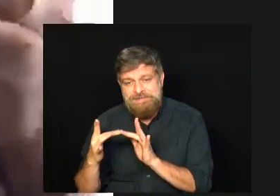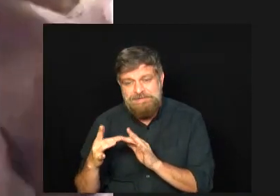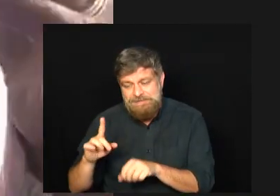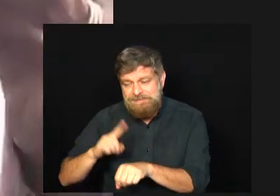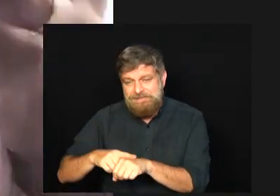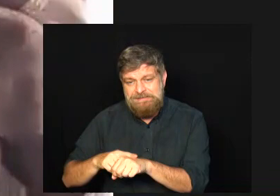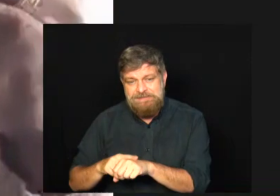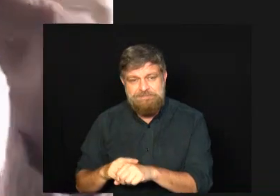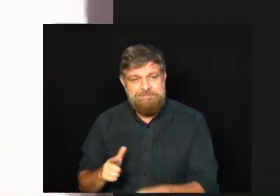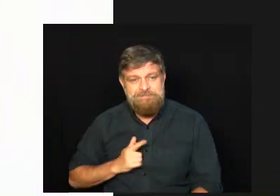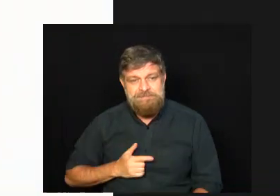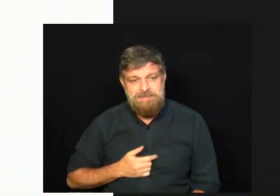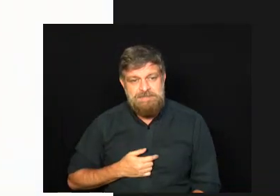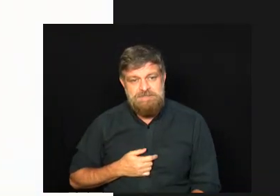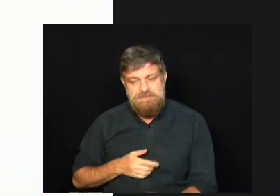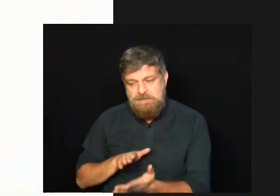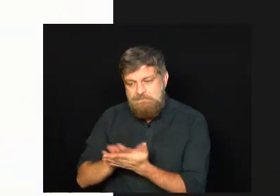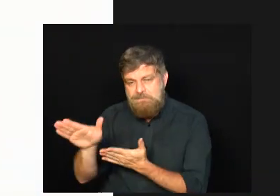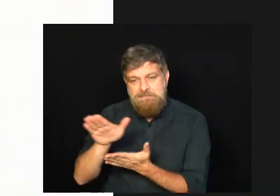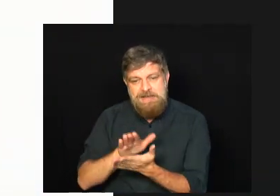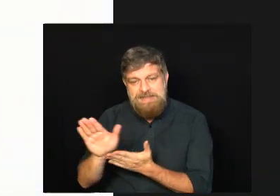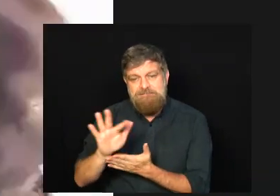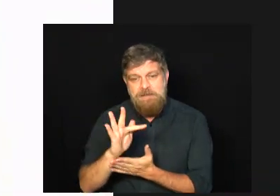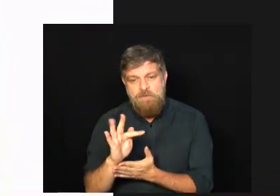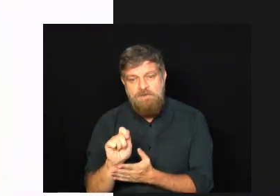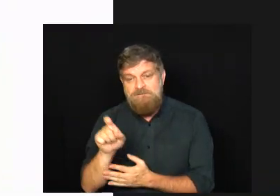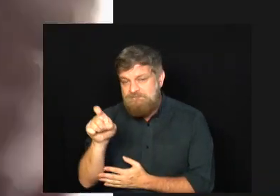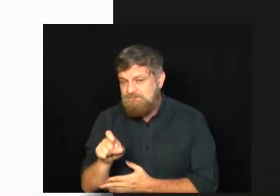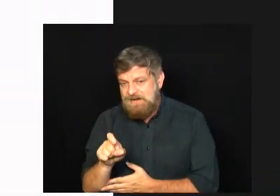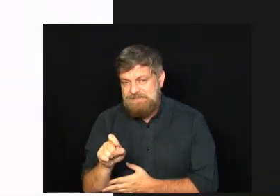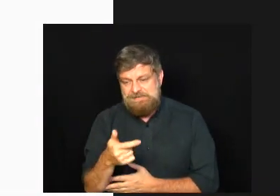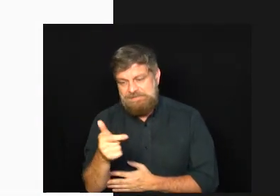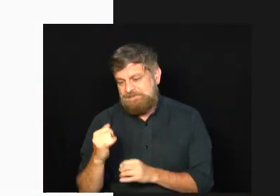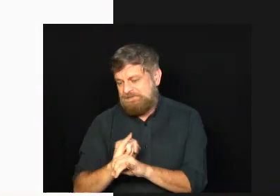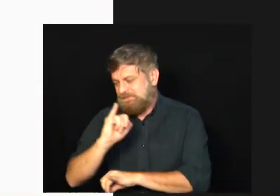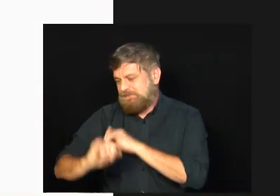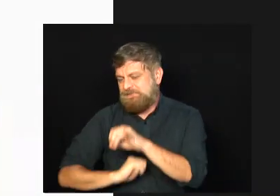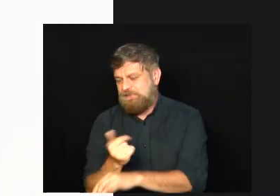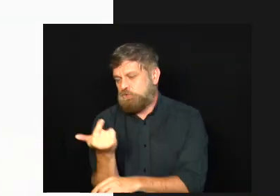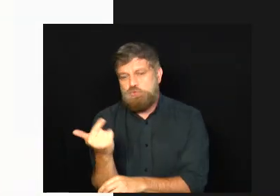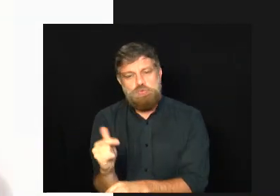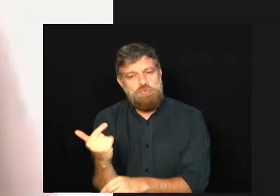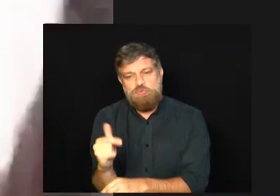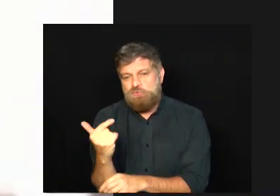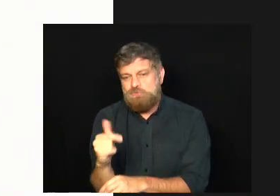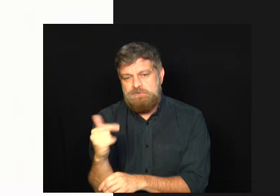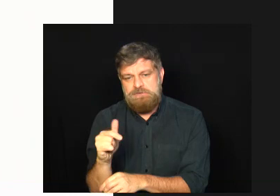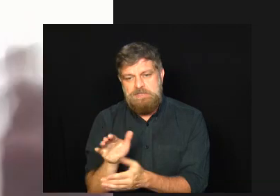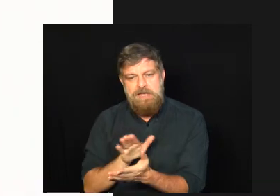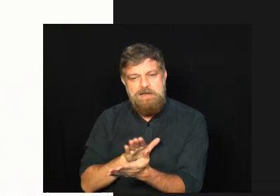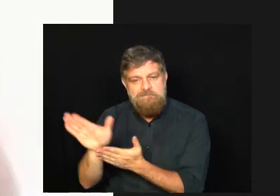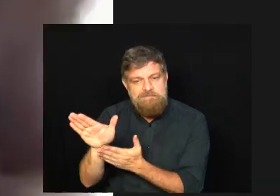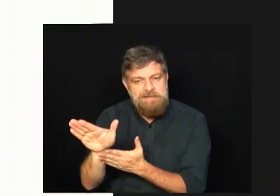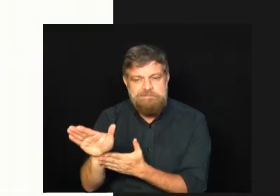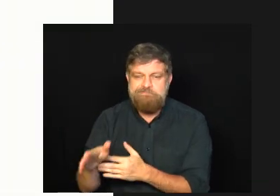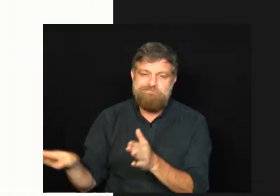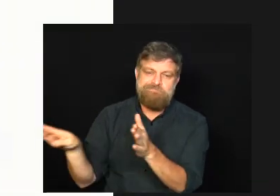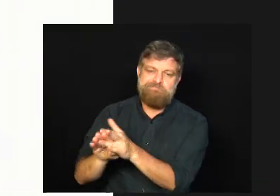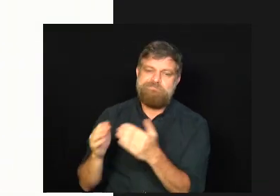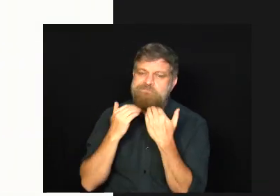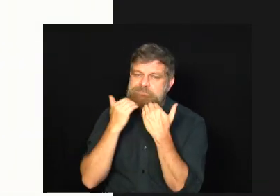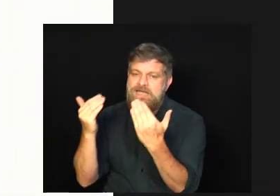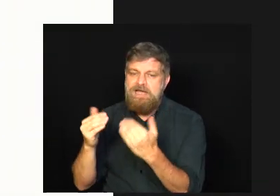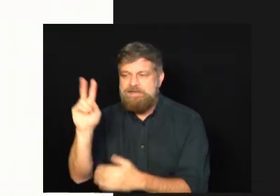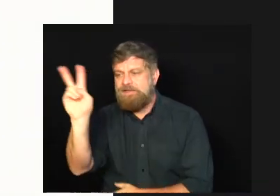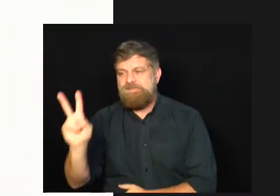nós falávamos por fax, né? Não tinha internet. Então o fax não chegou e o pessoal da Venezuela